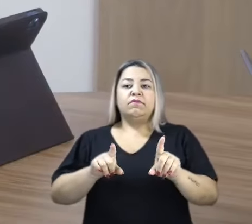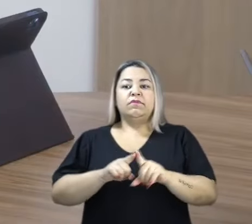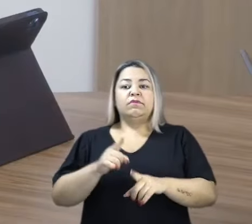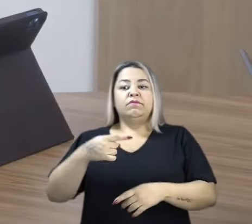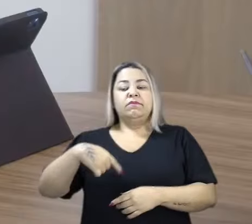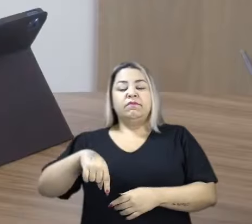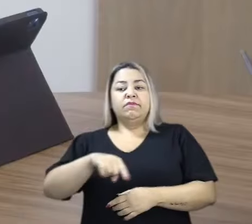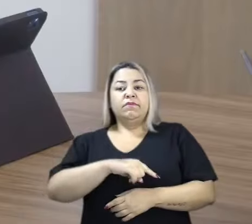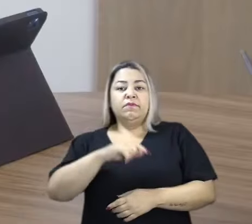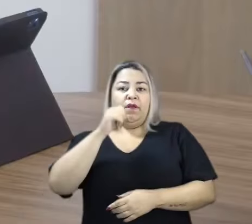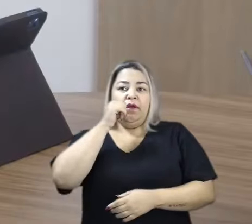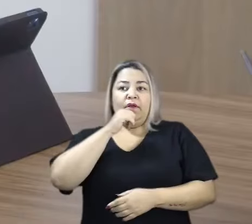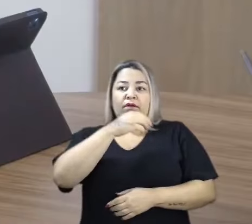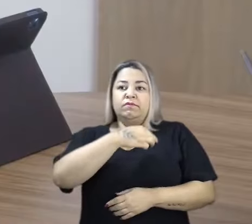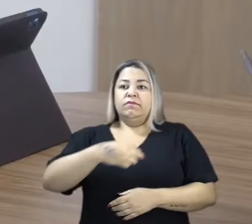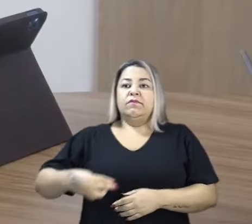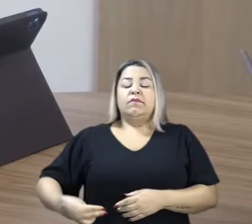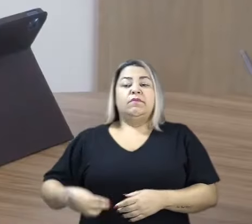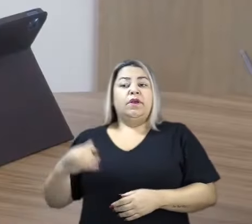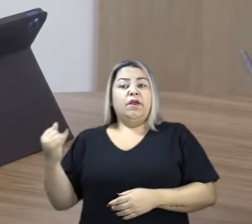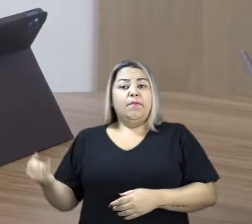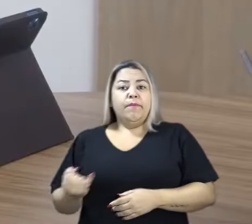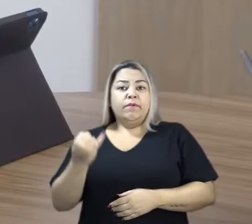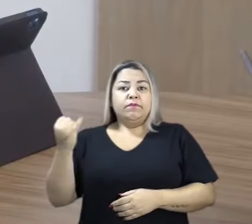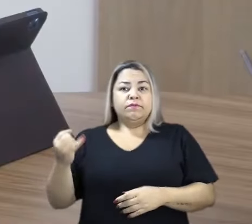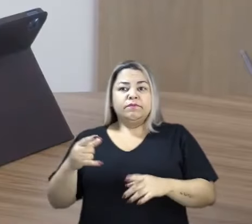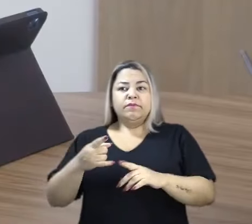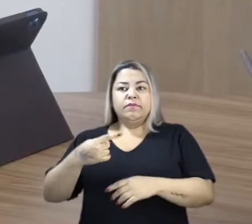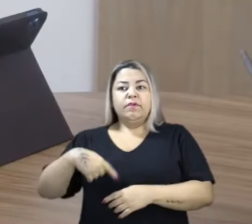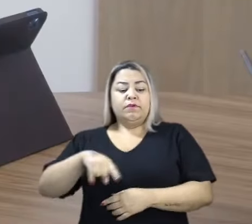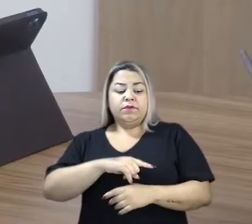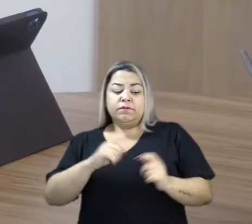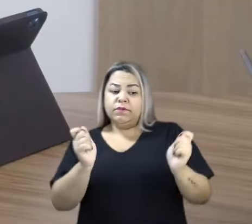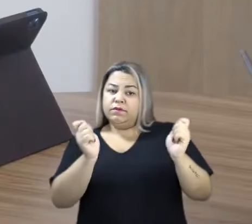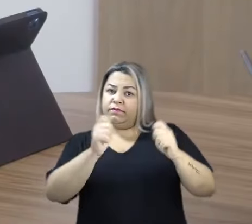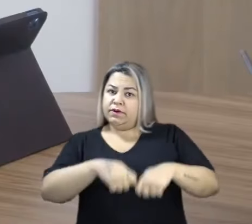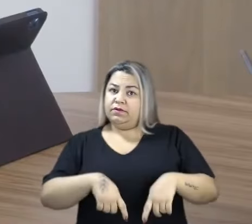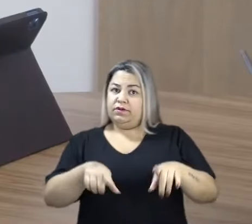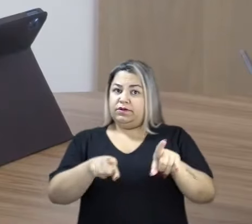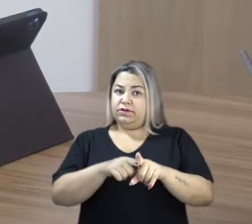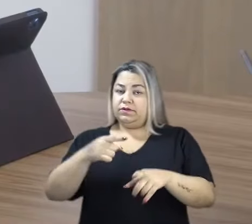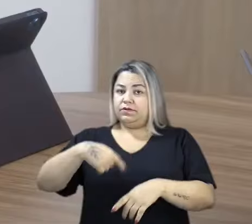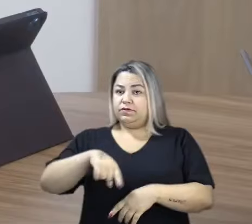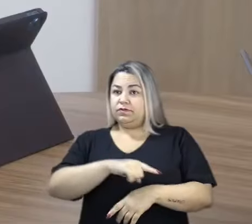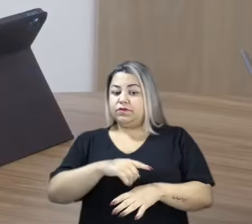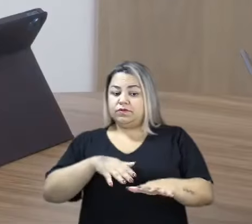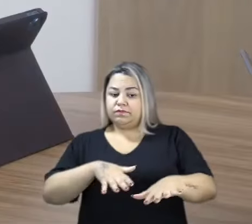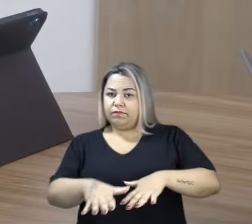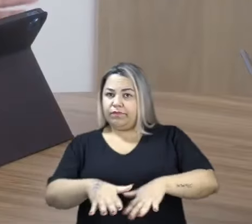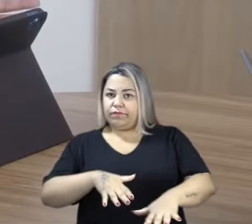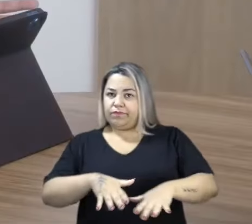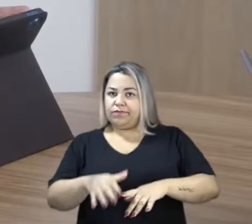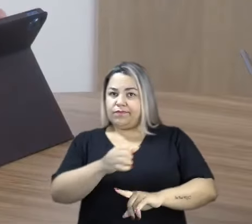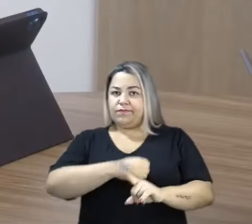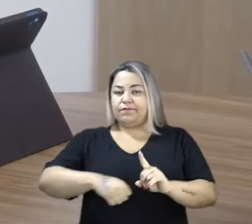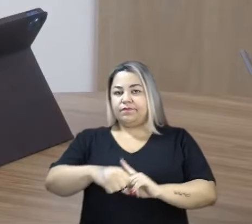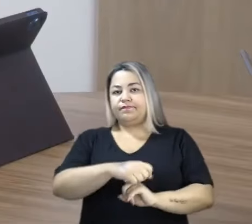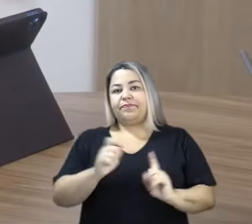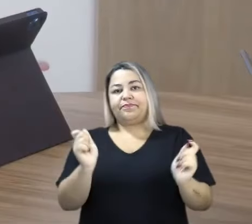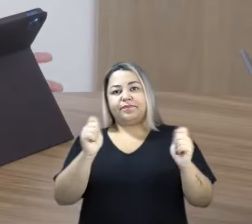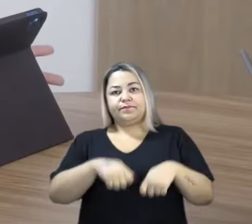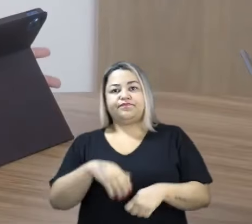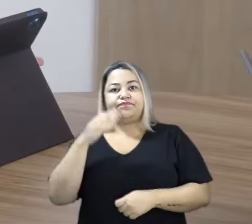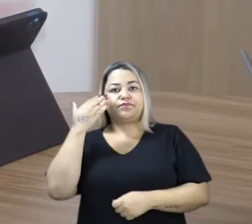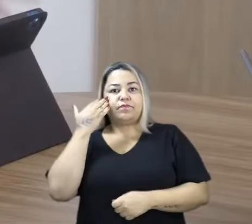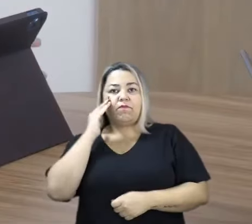nossa ministra, né, ele é muito importante, porque a gente precisa, os movimentos sociais precisam entender o processo